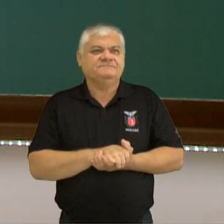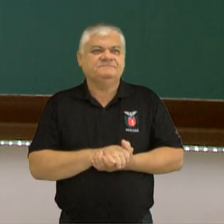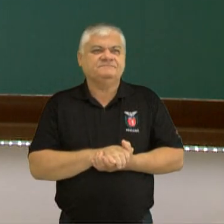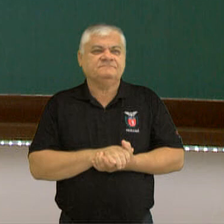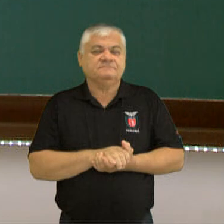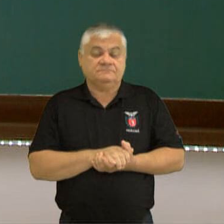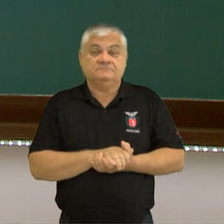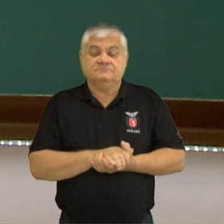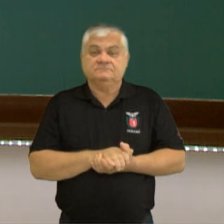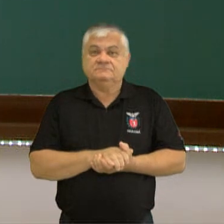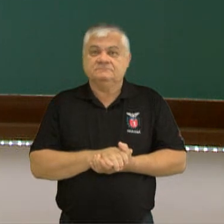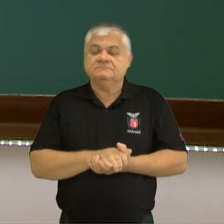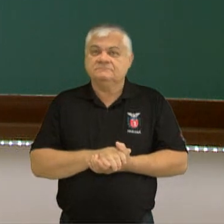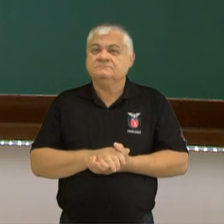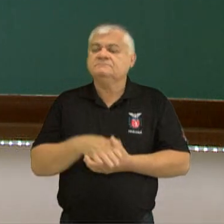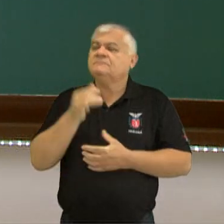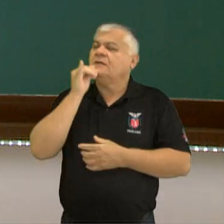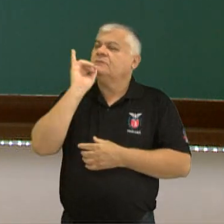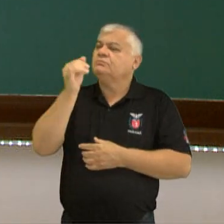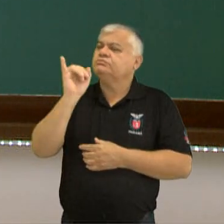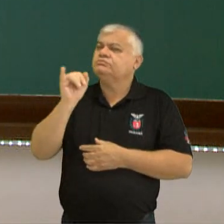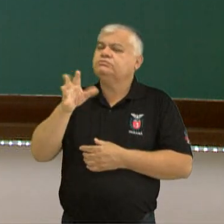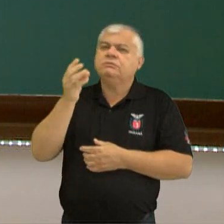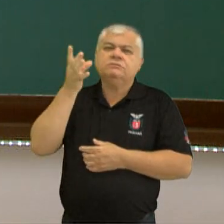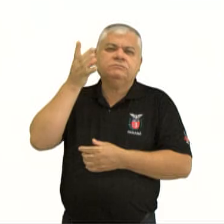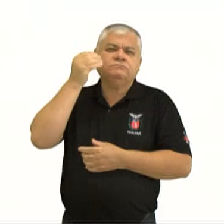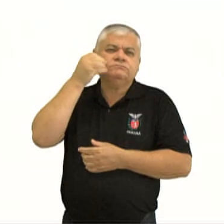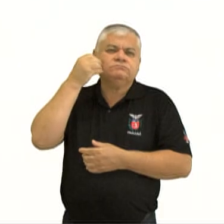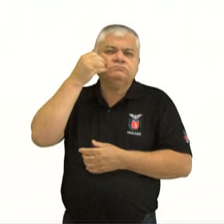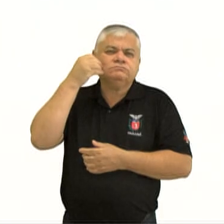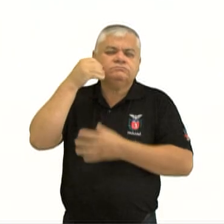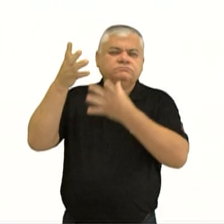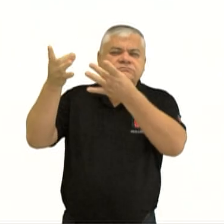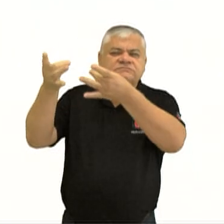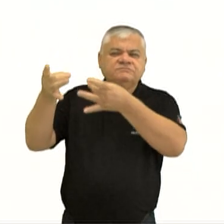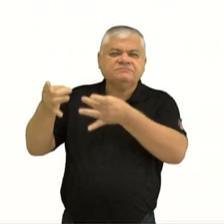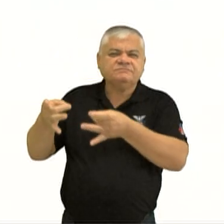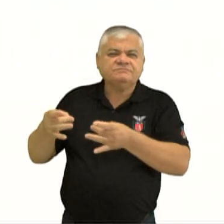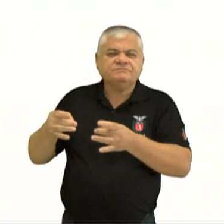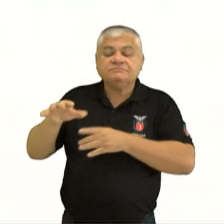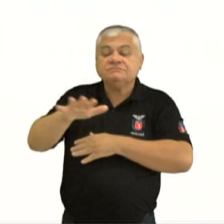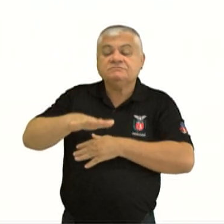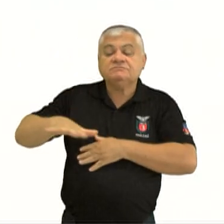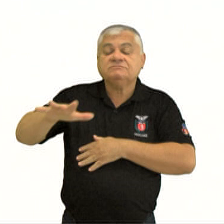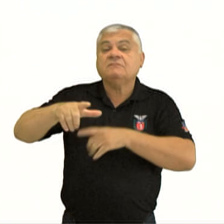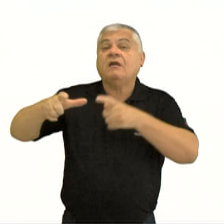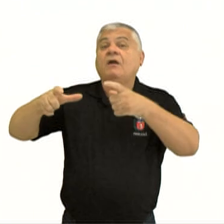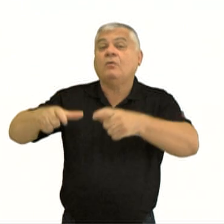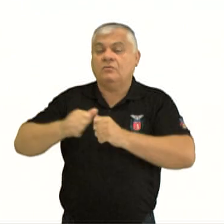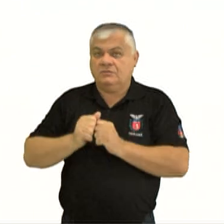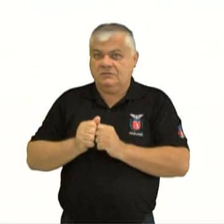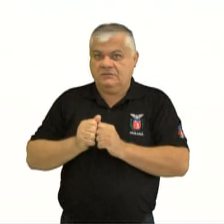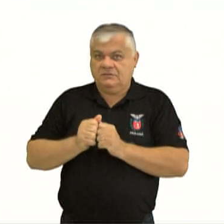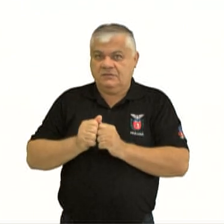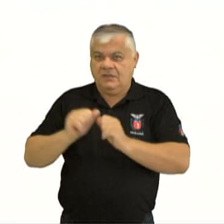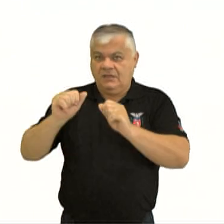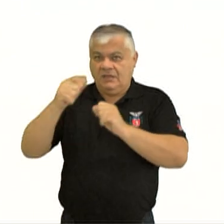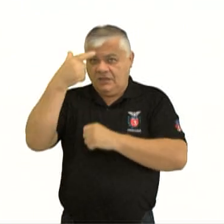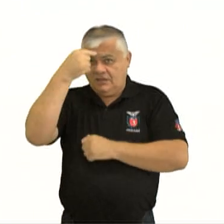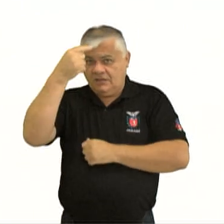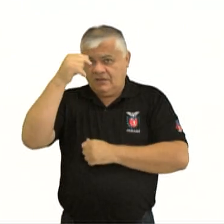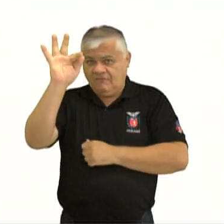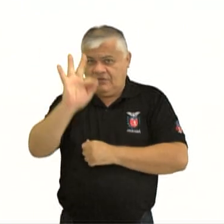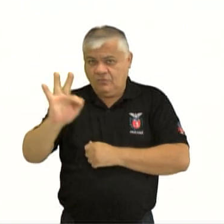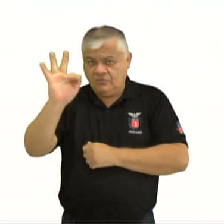O relato de experiência circula no meio, qual meio? Acadêmico e jornalístico, escolar e jornalístico, jornalístico